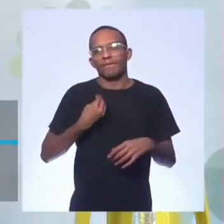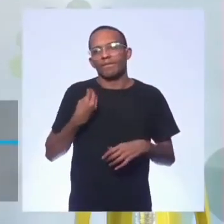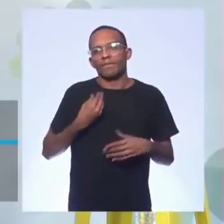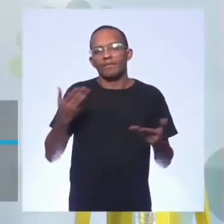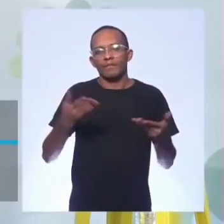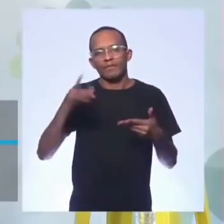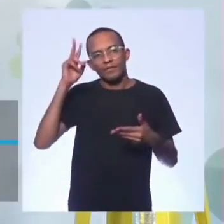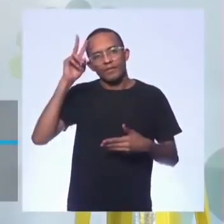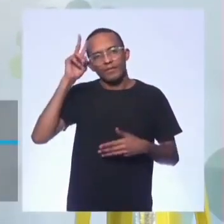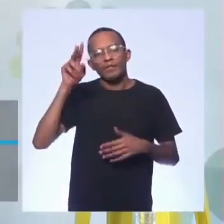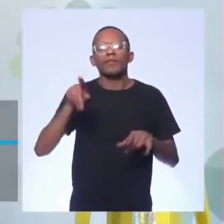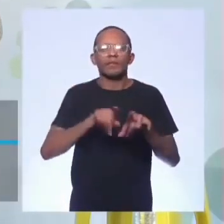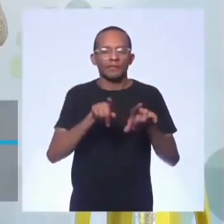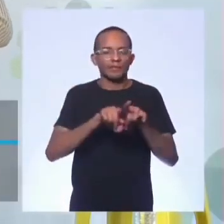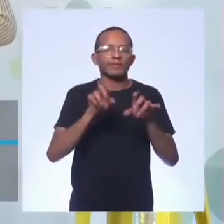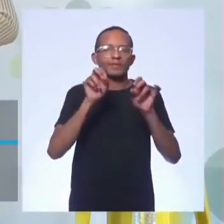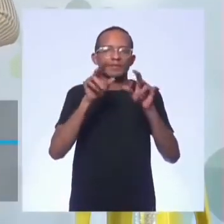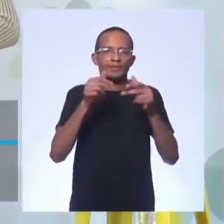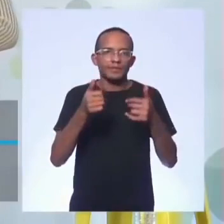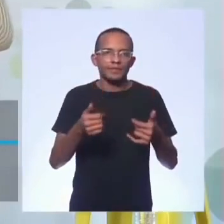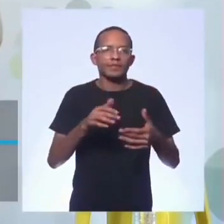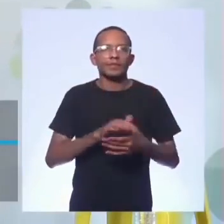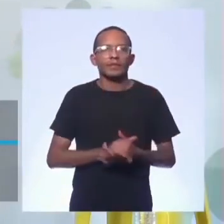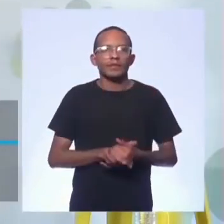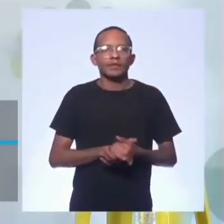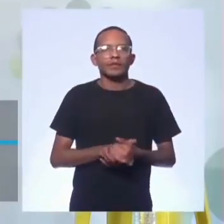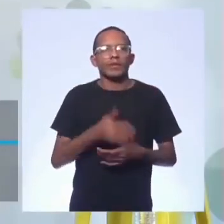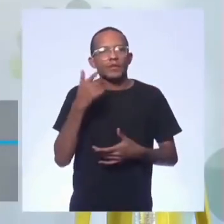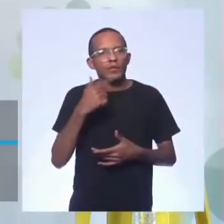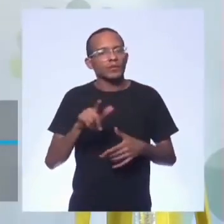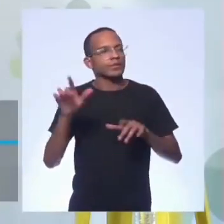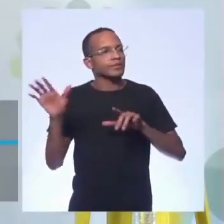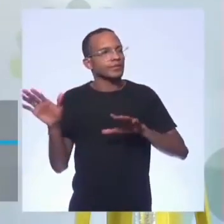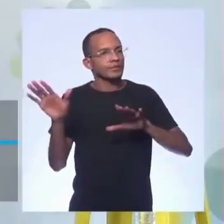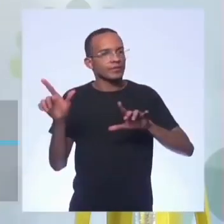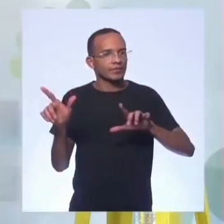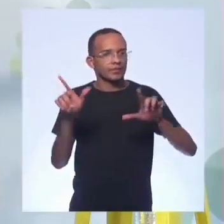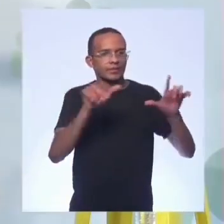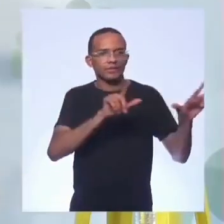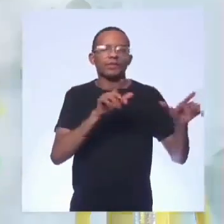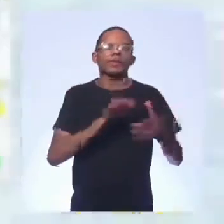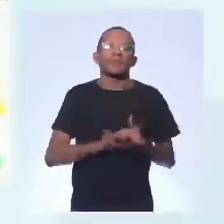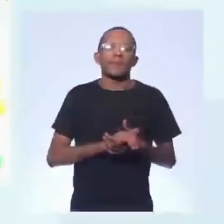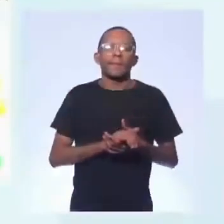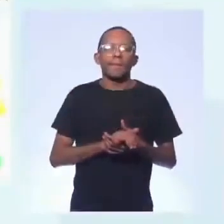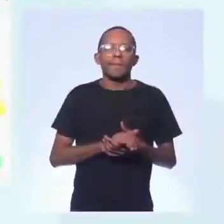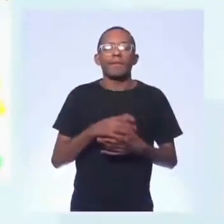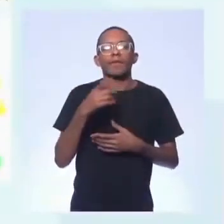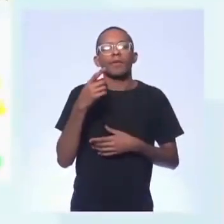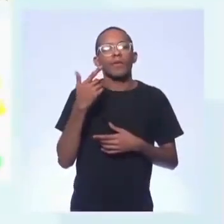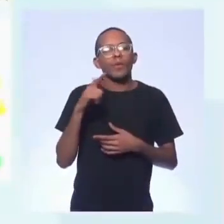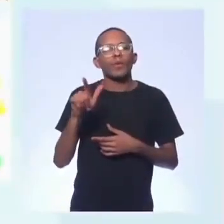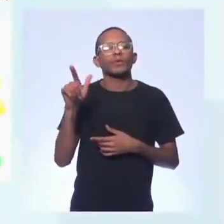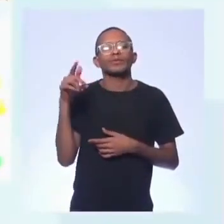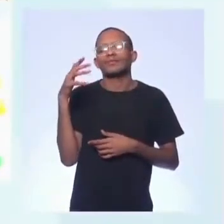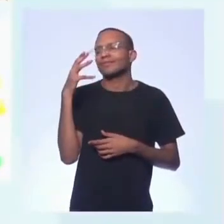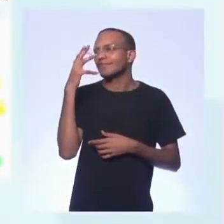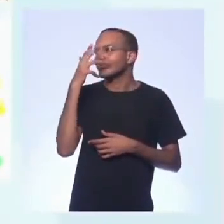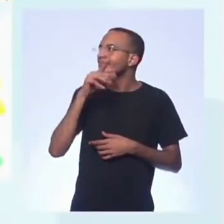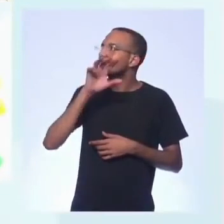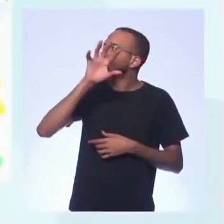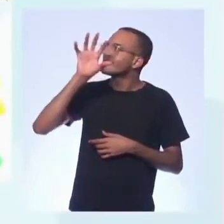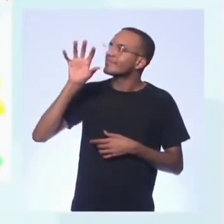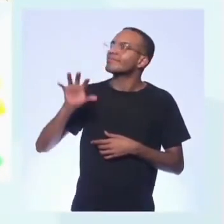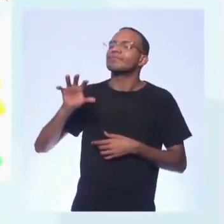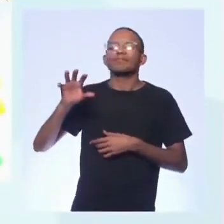que nós estamos estudando. Legal? Então, próxima tela, nós vamos ver aqui um belo